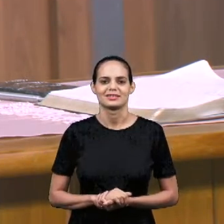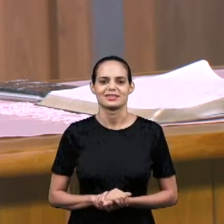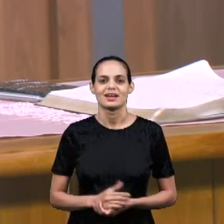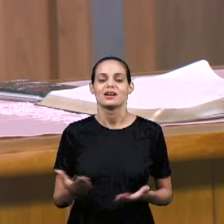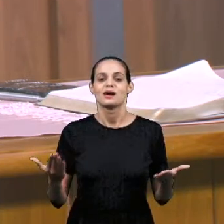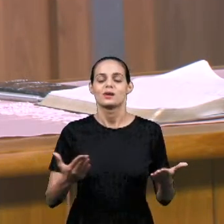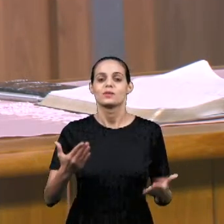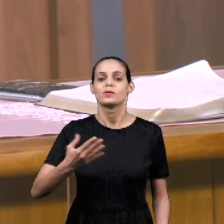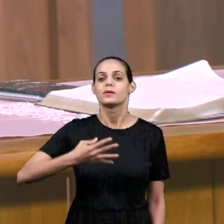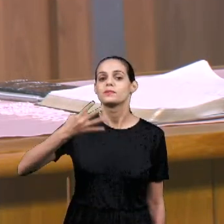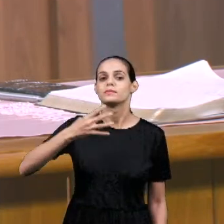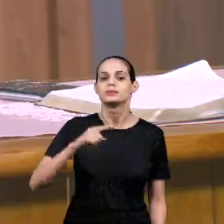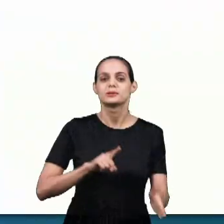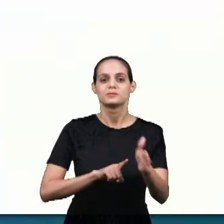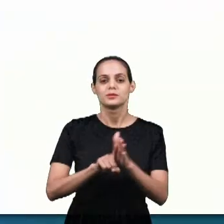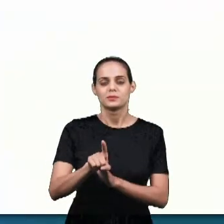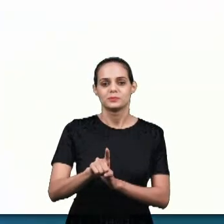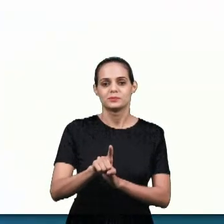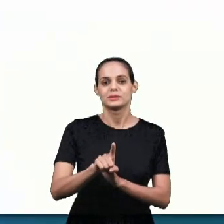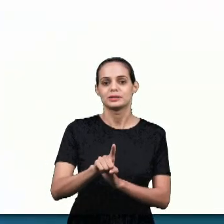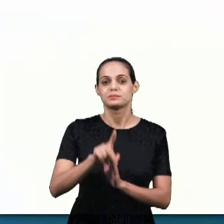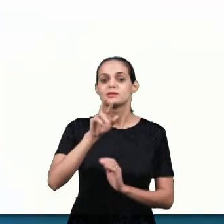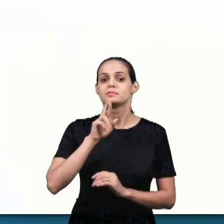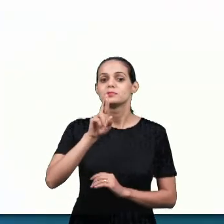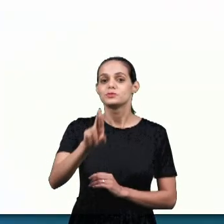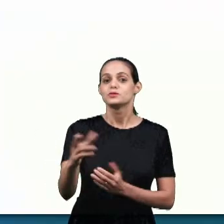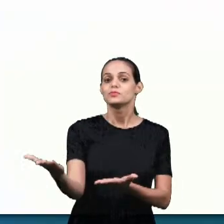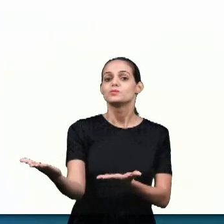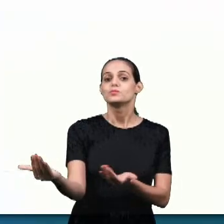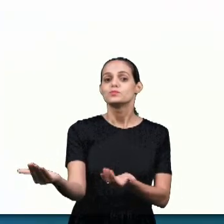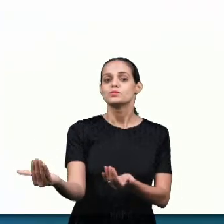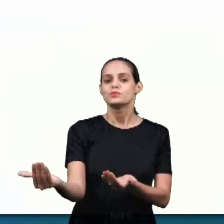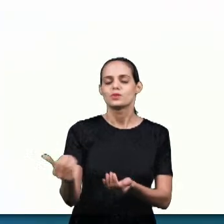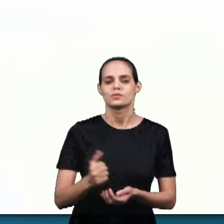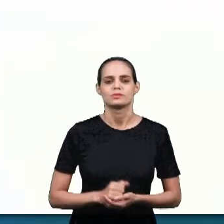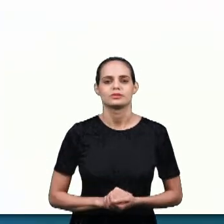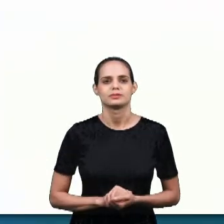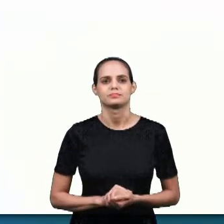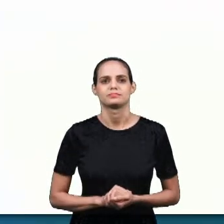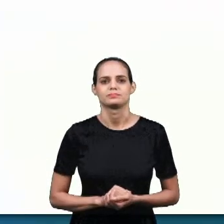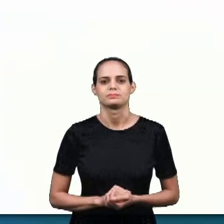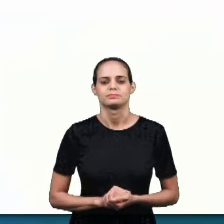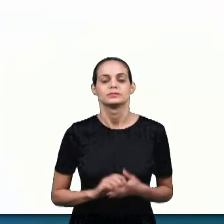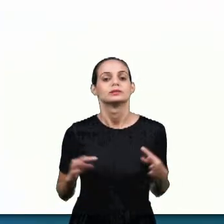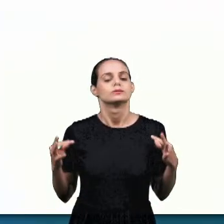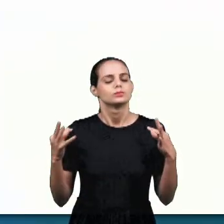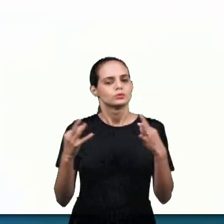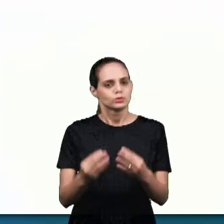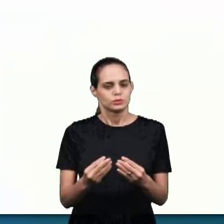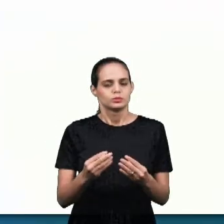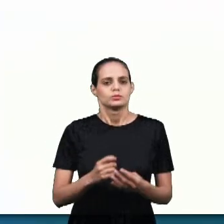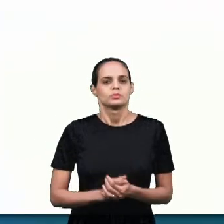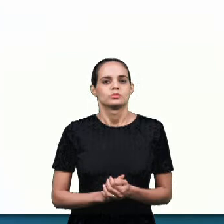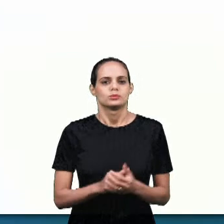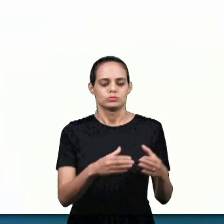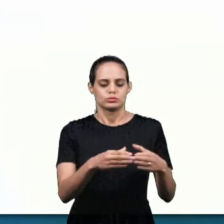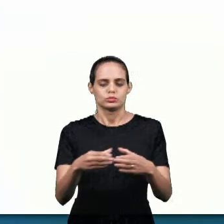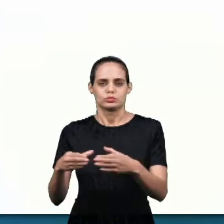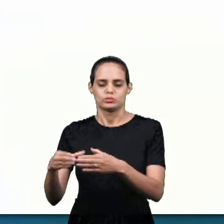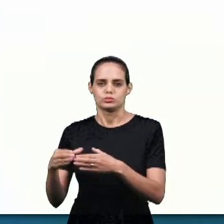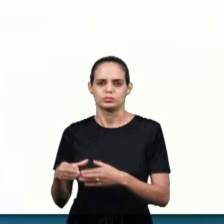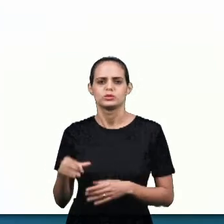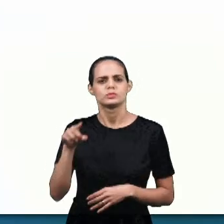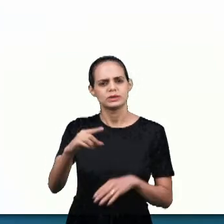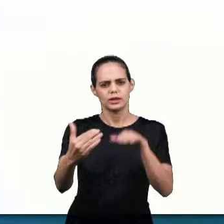quarta pergunta, que será respondida por um jovem. E a pergunta é destinada ainda a todos e diz assim: o irmão concorda que essa parábola é